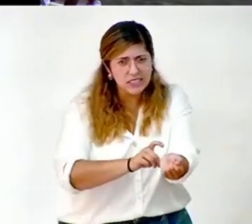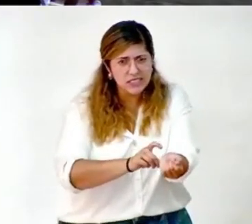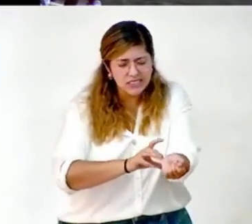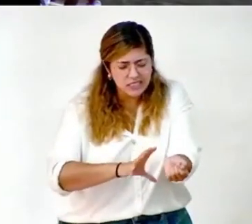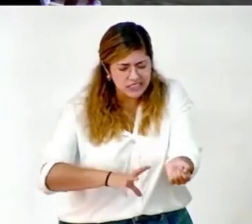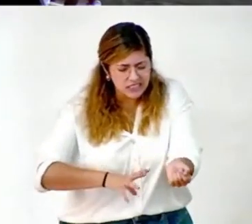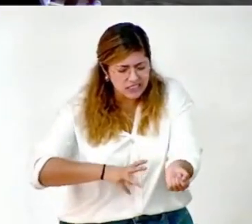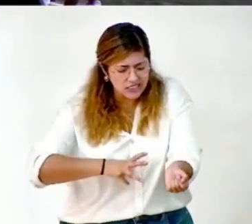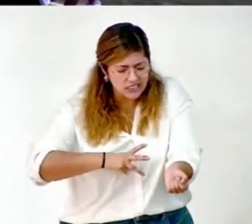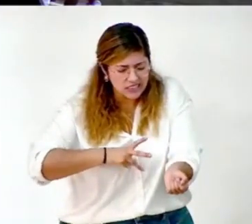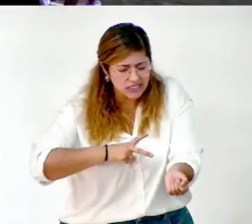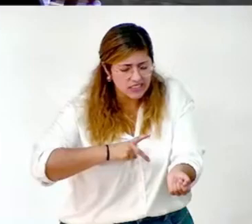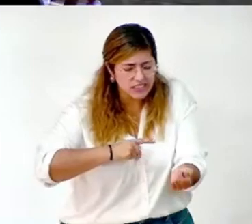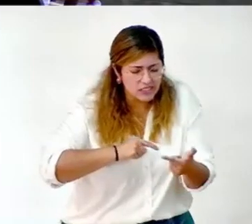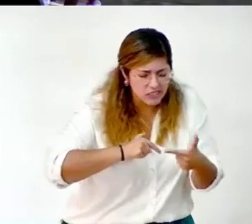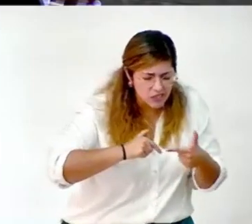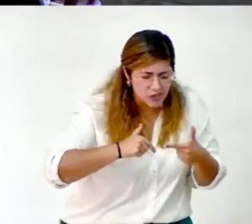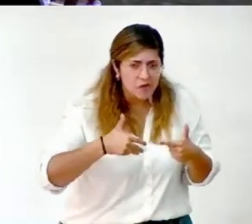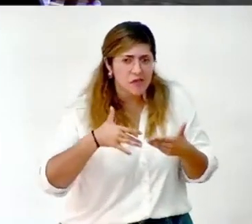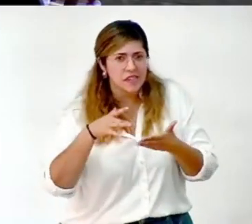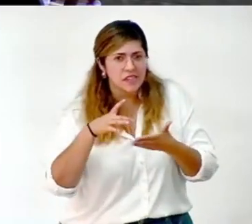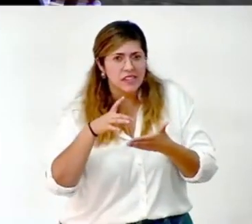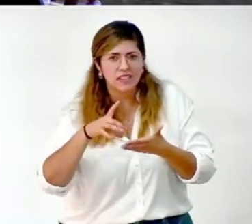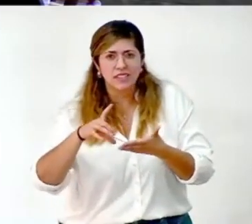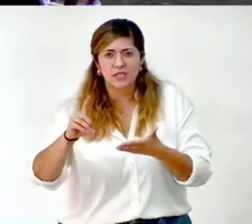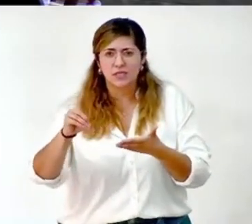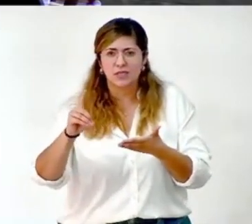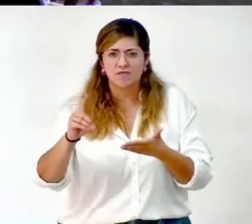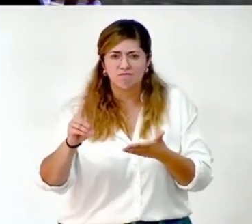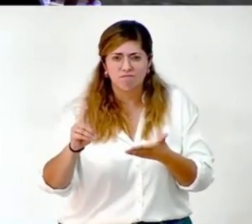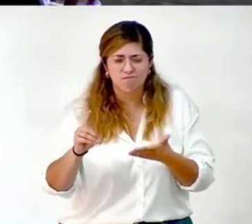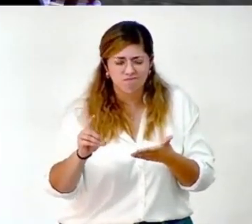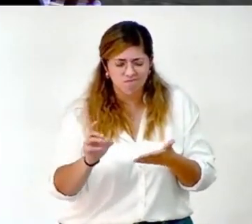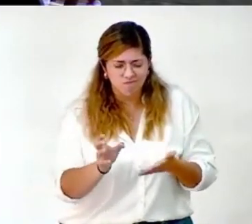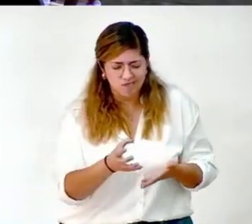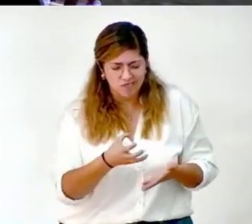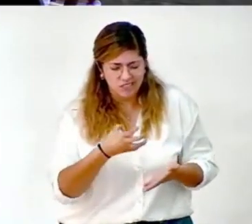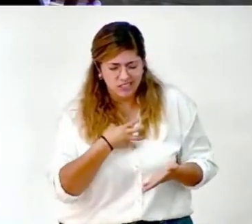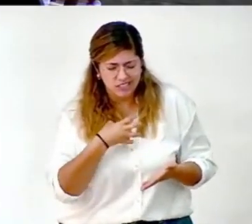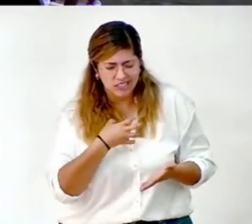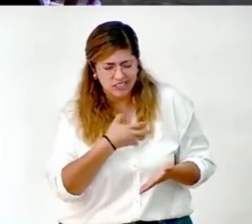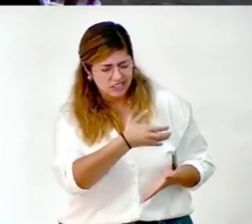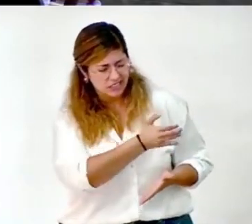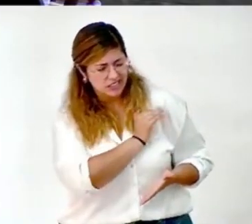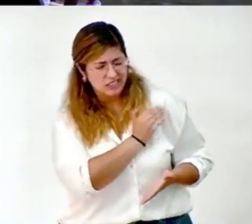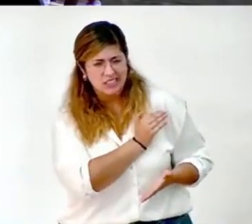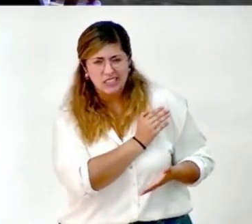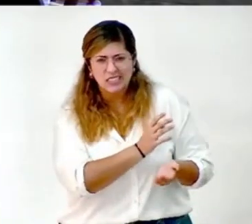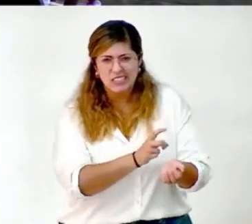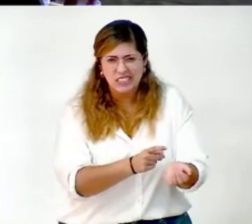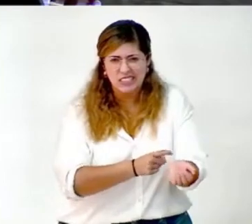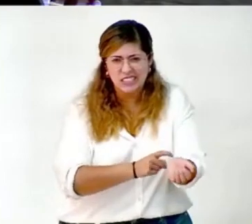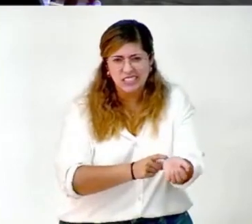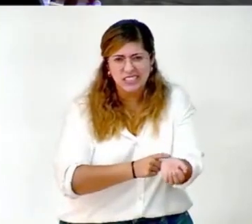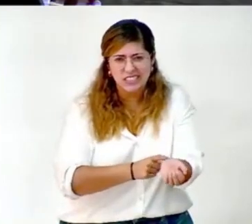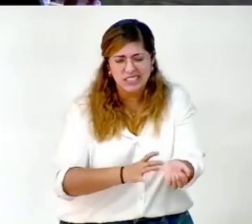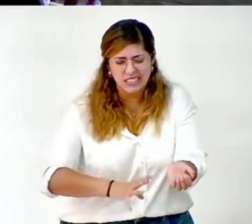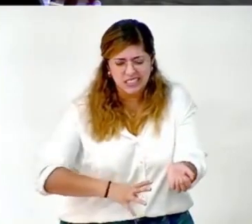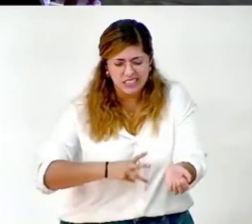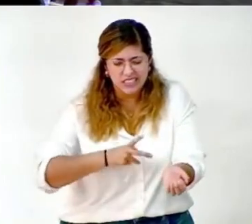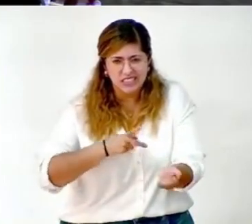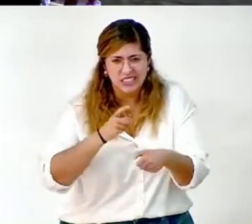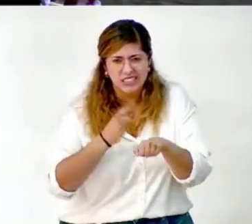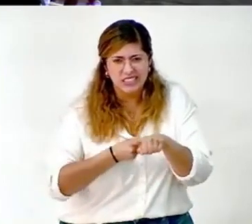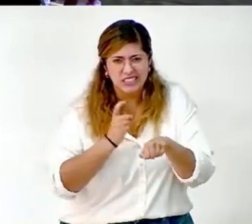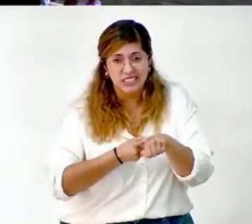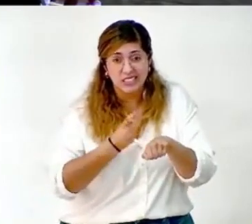Deus. Nada poderia aplacar aquela raiva, aquele ódio que ele estava em seu coração.